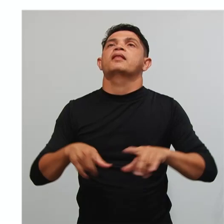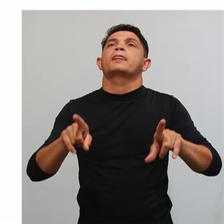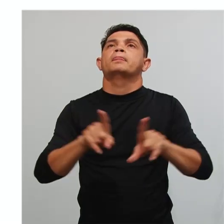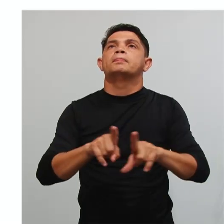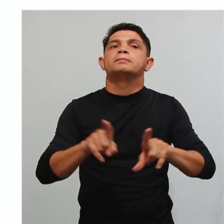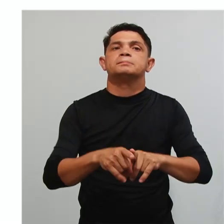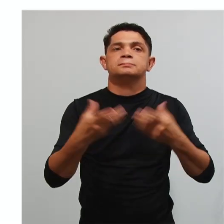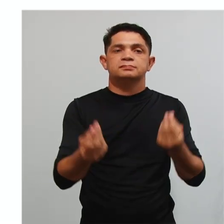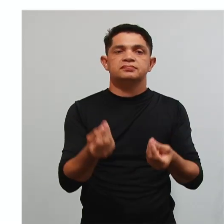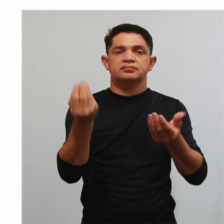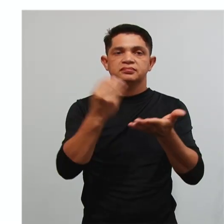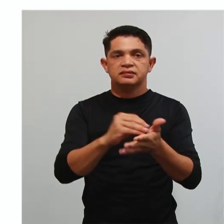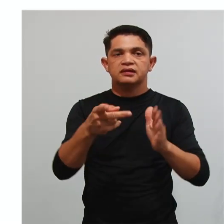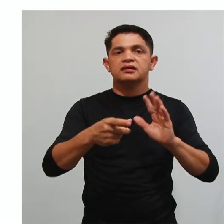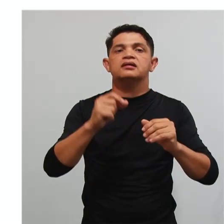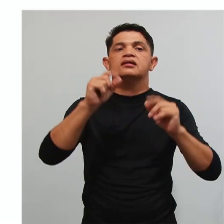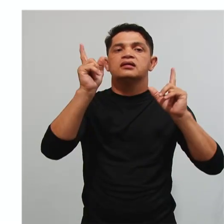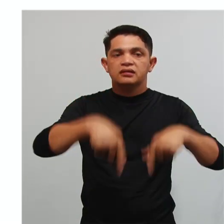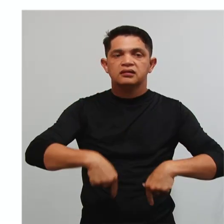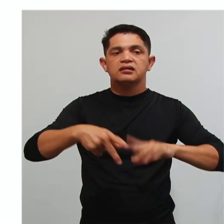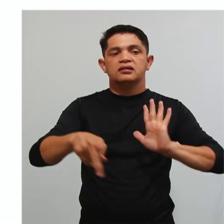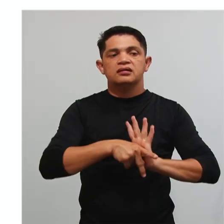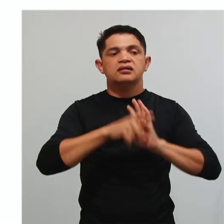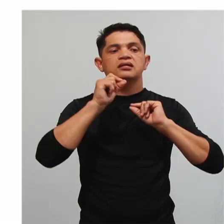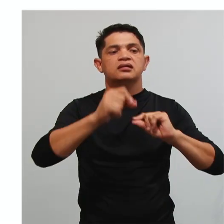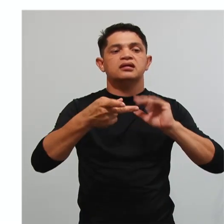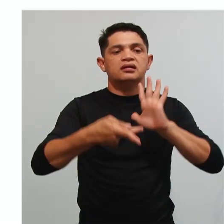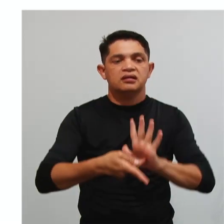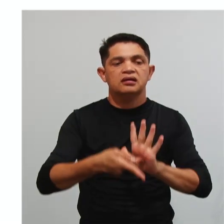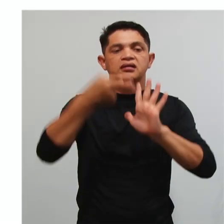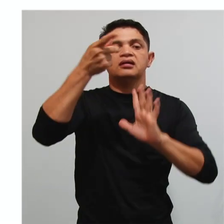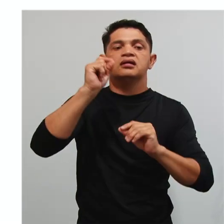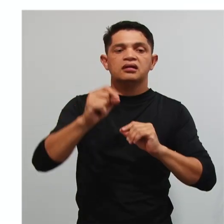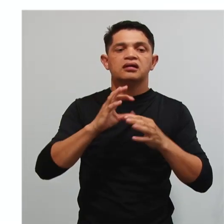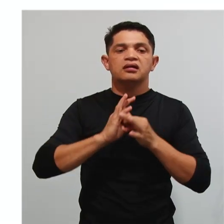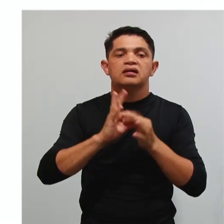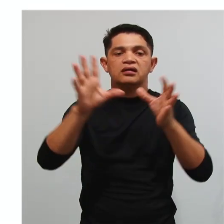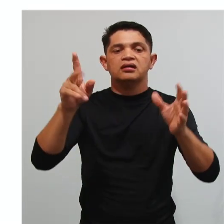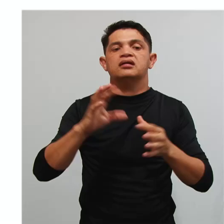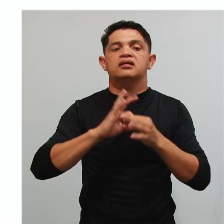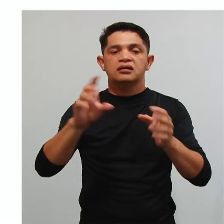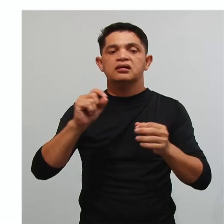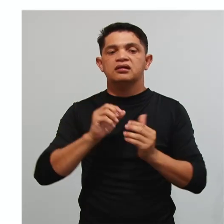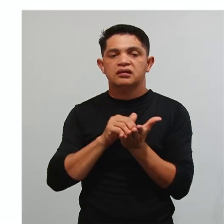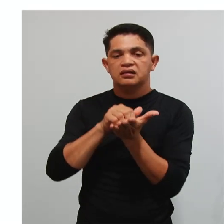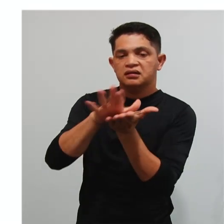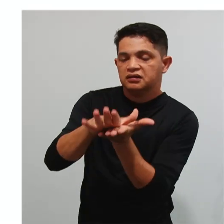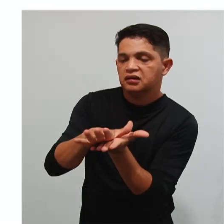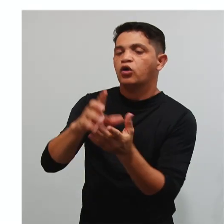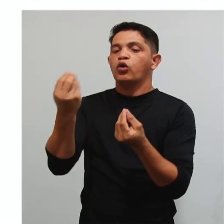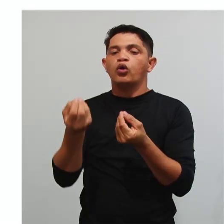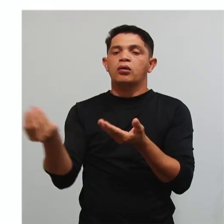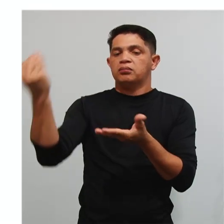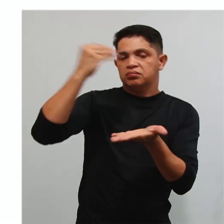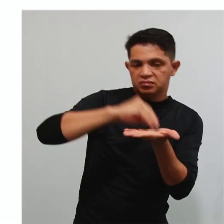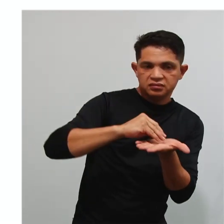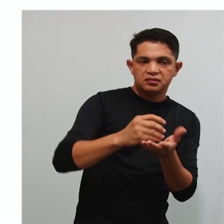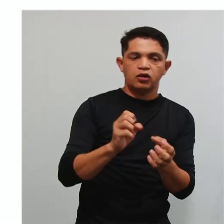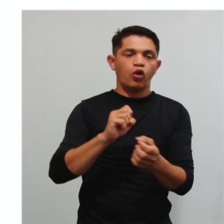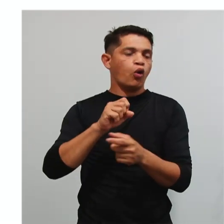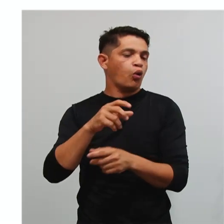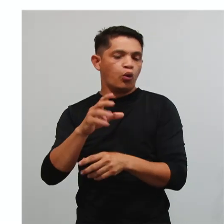Além desses usos apontados, verifica-se que as portarias são empregadas para nomear, demitir,